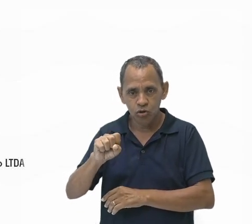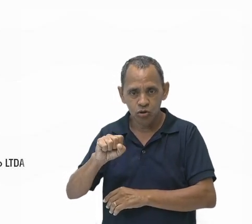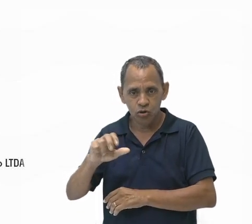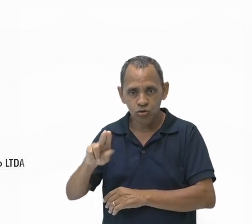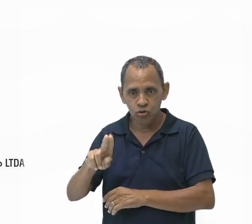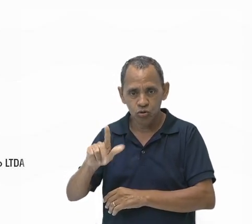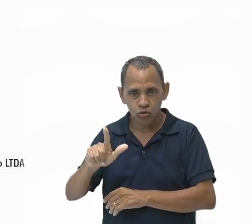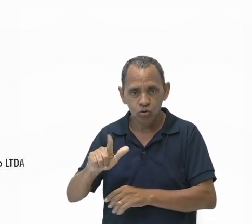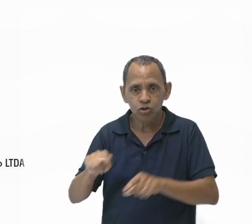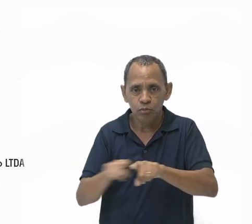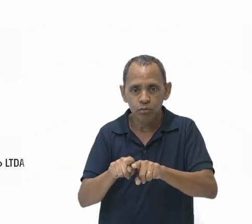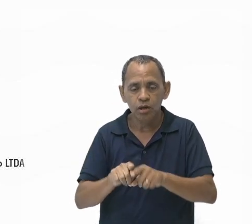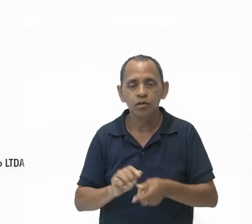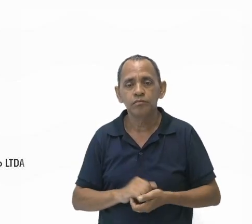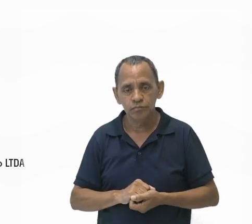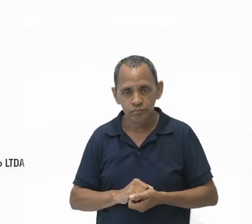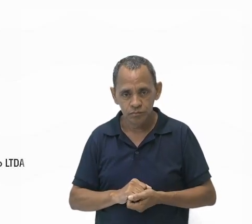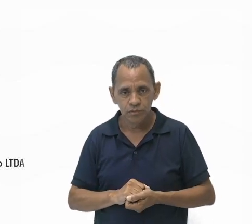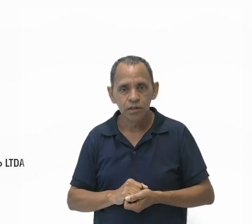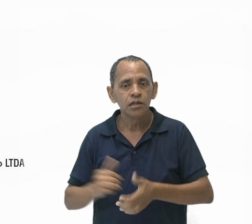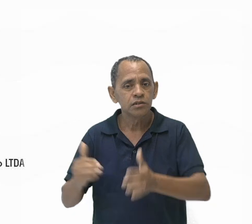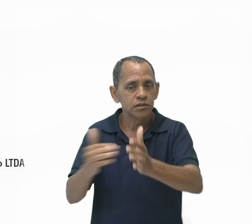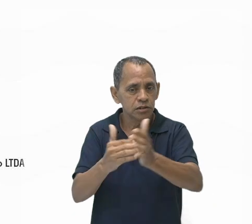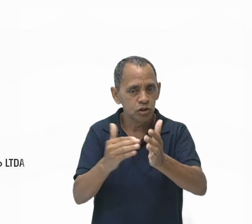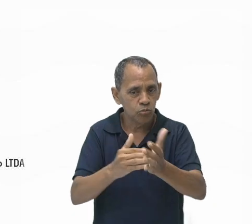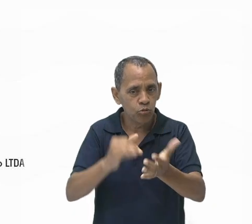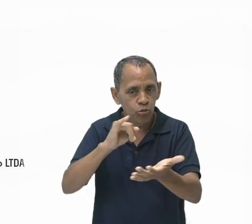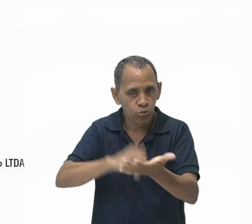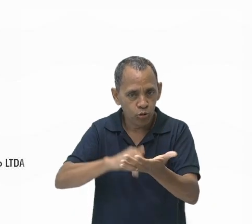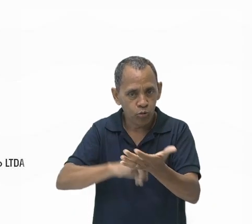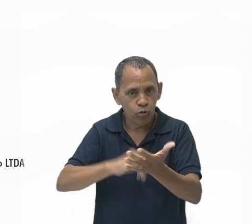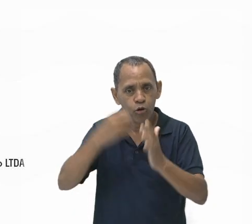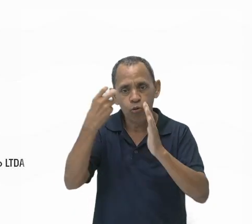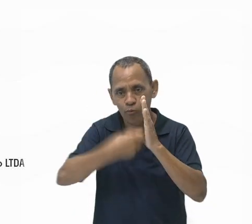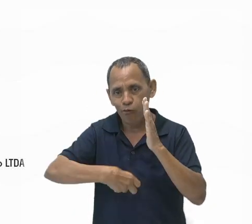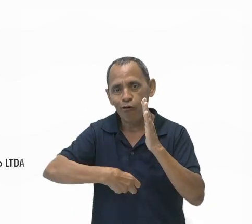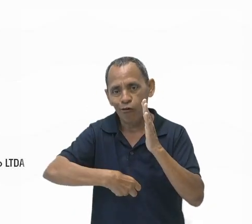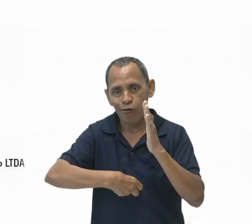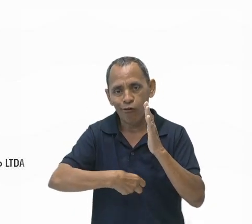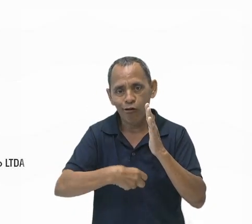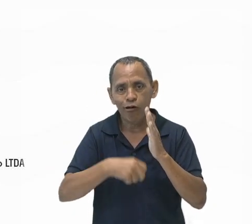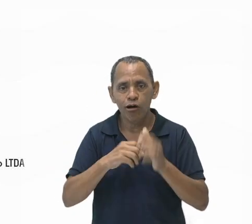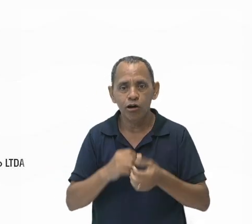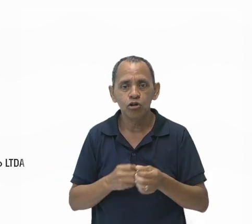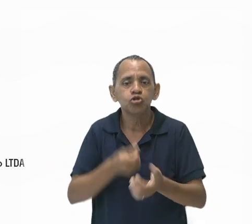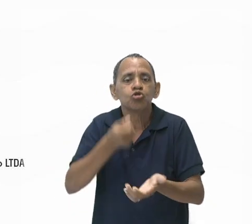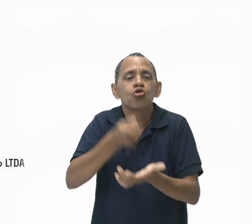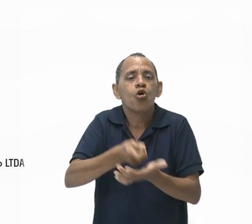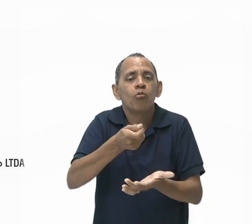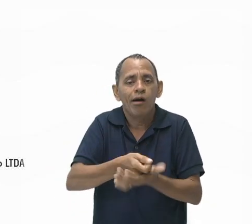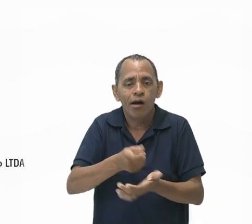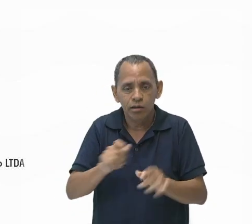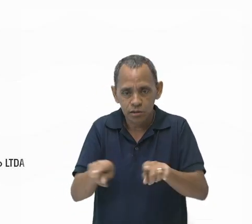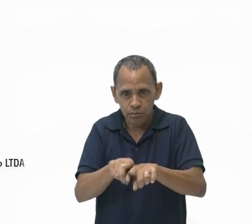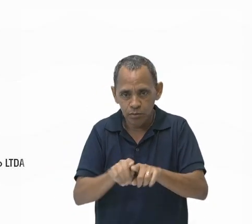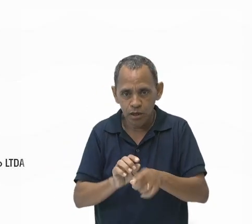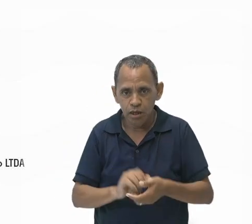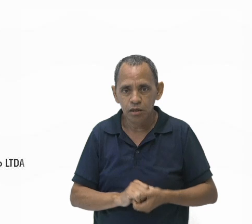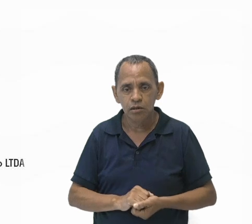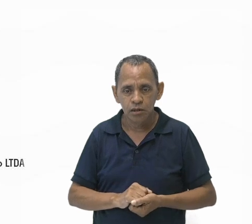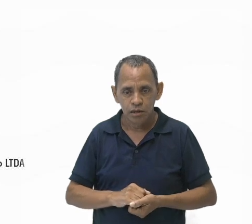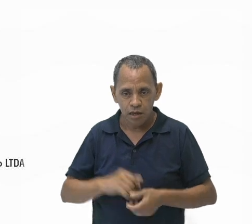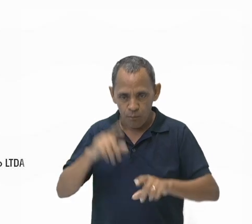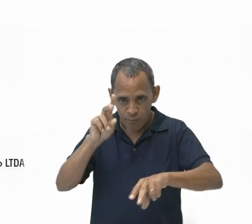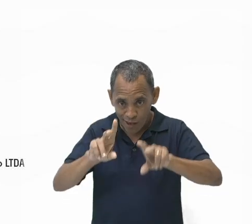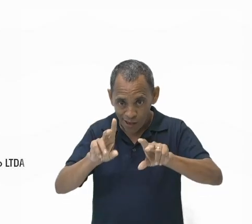tem a zona de livre comércio, onde a gente pode ter a eliminação dessas barreiras alfandegárias, desses impostos cobrados para que um produto, para